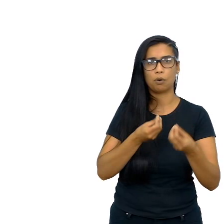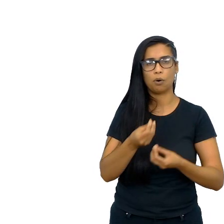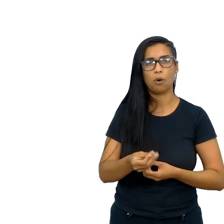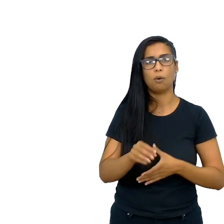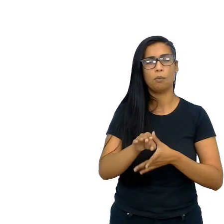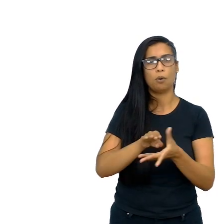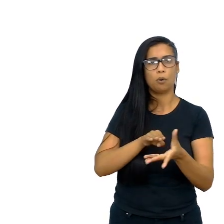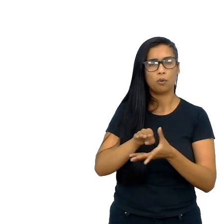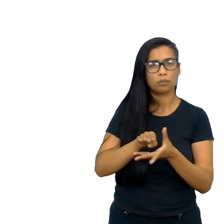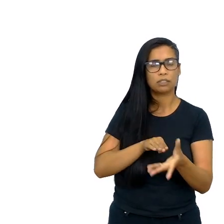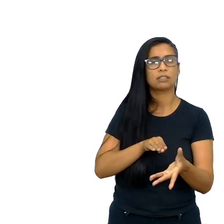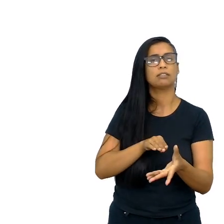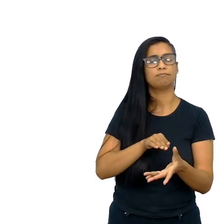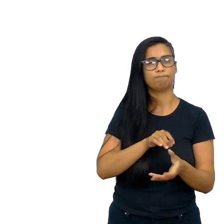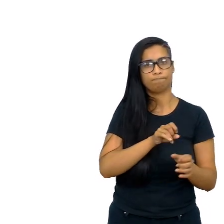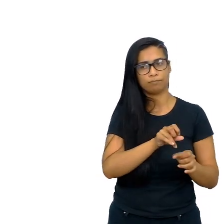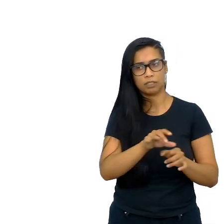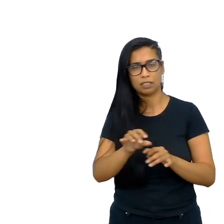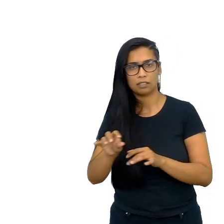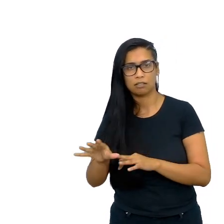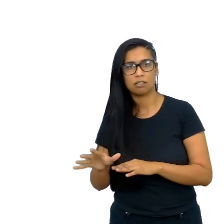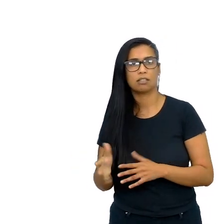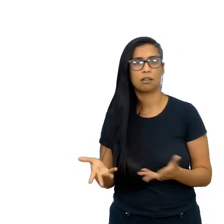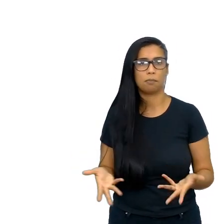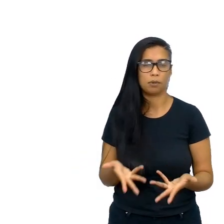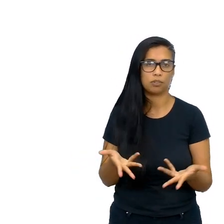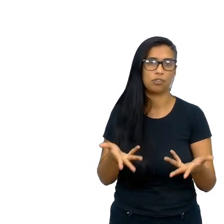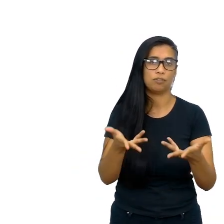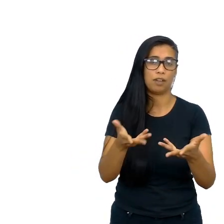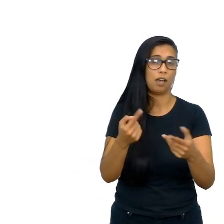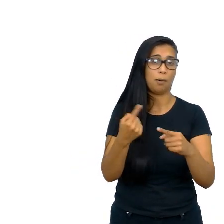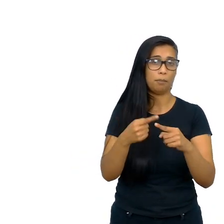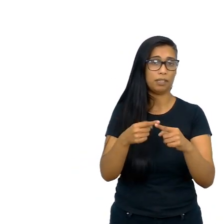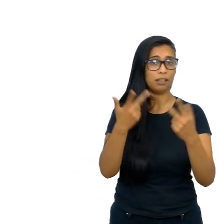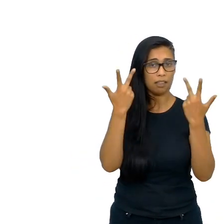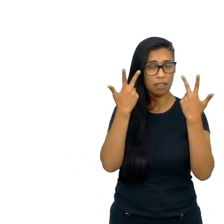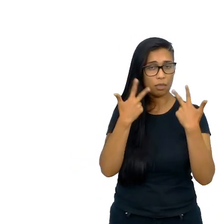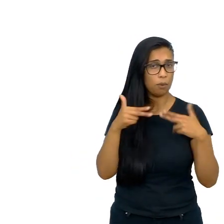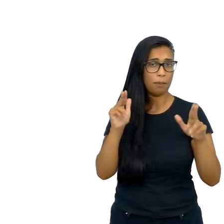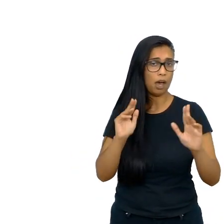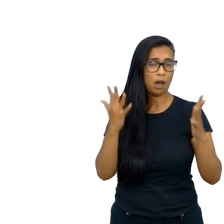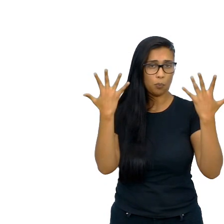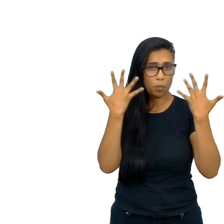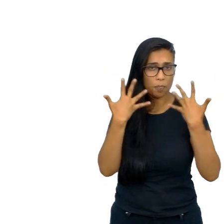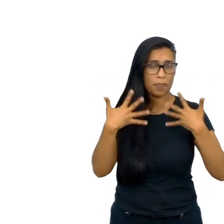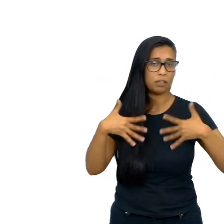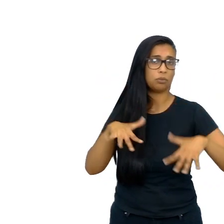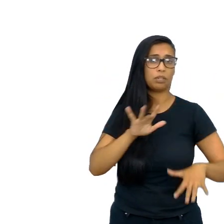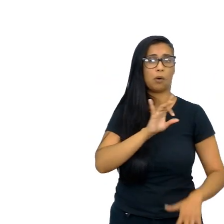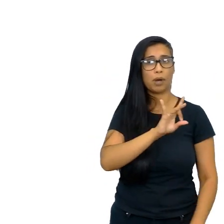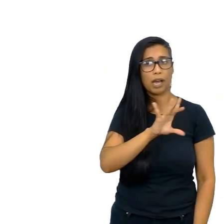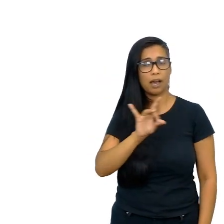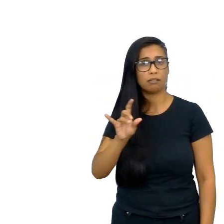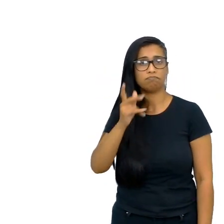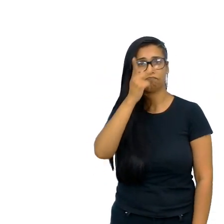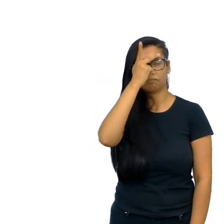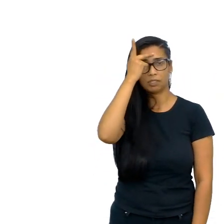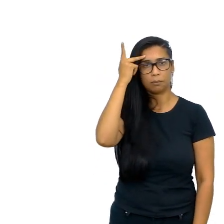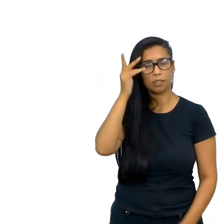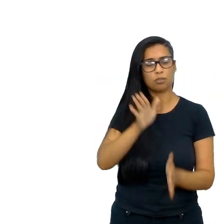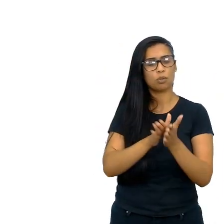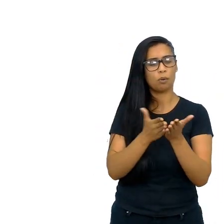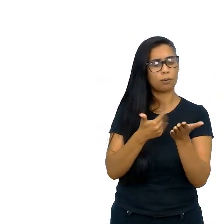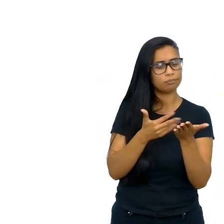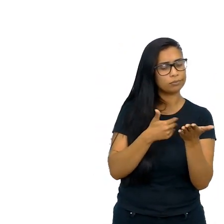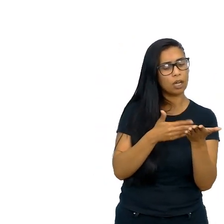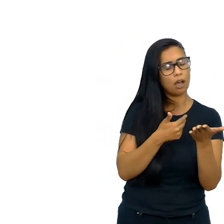para mostrar o quanto é natural de cada um dos leitores fazer esse uso, né, folhear o